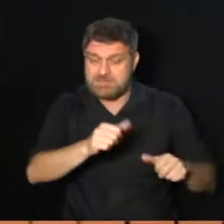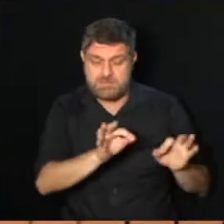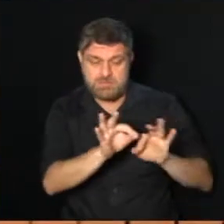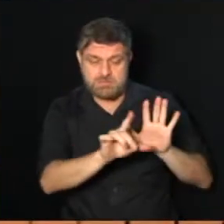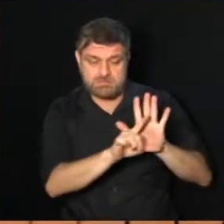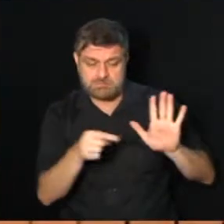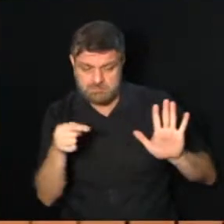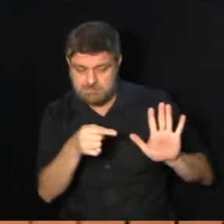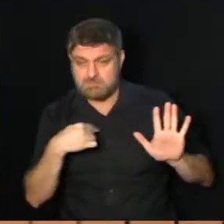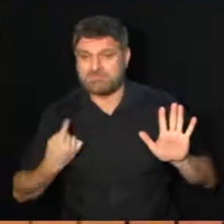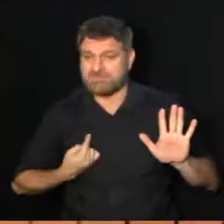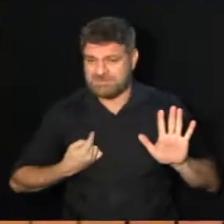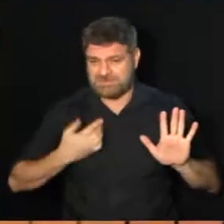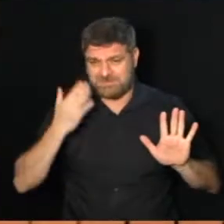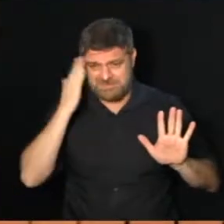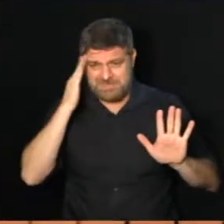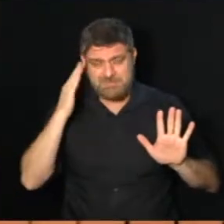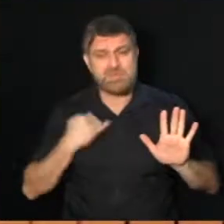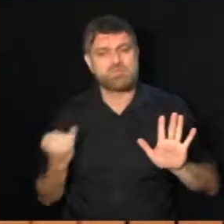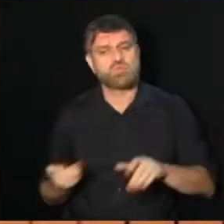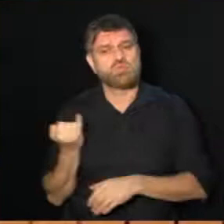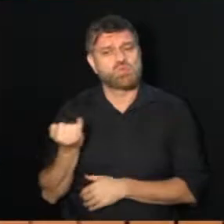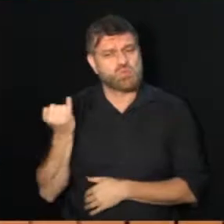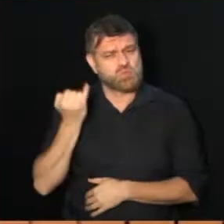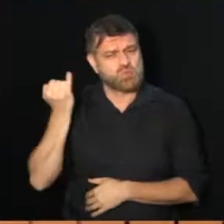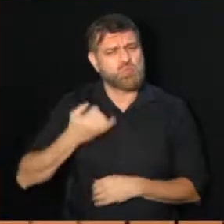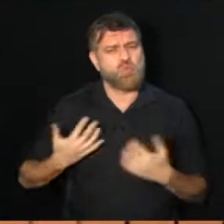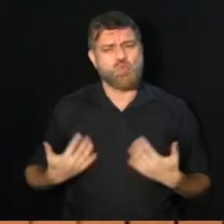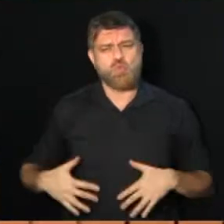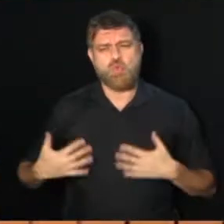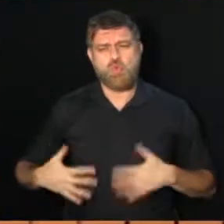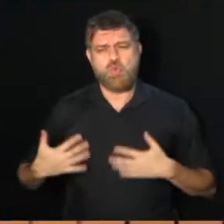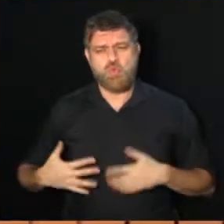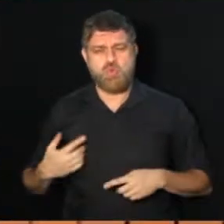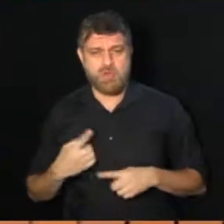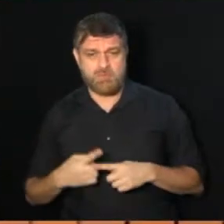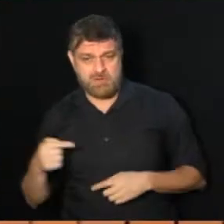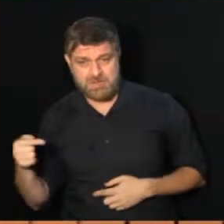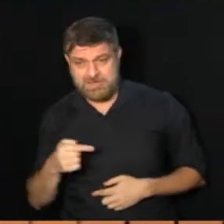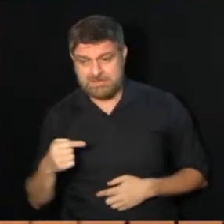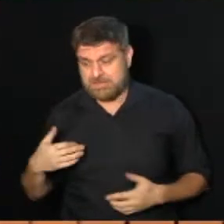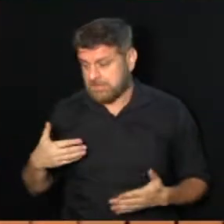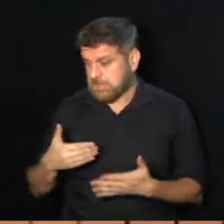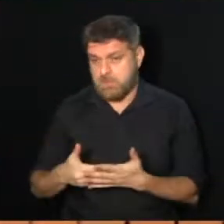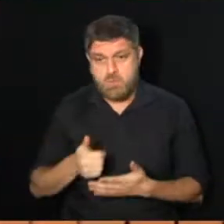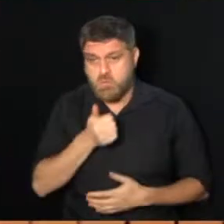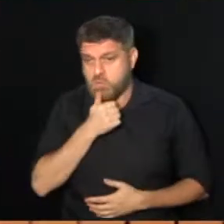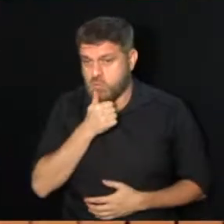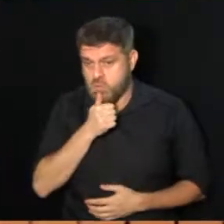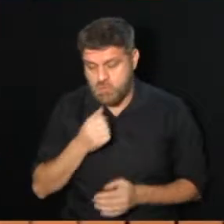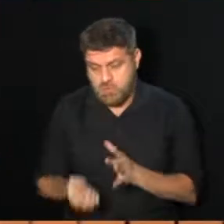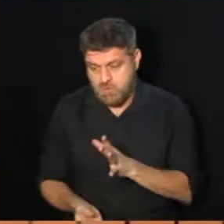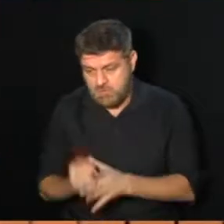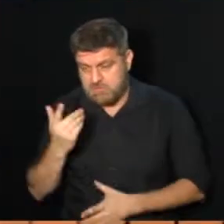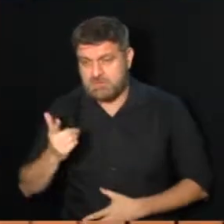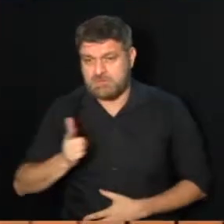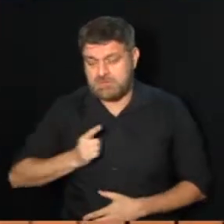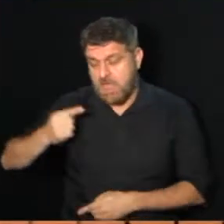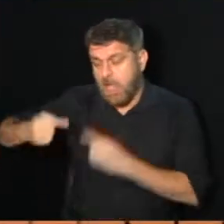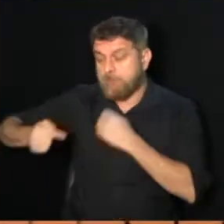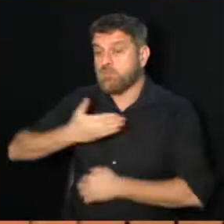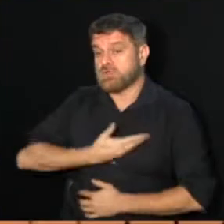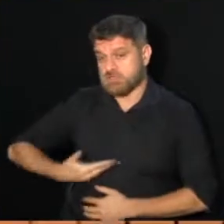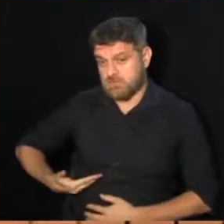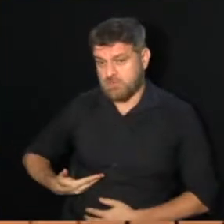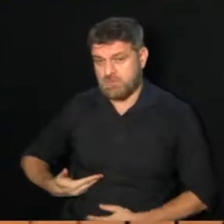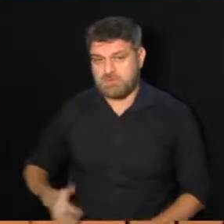nós consideramos da máxima importância, que é algo relativamente até inédito, né, do ponto de vista de política